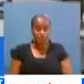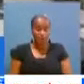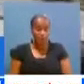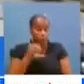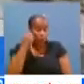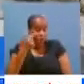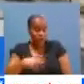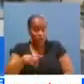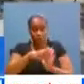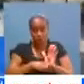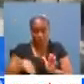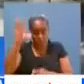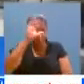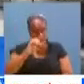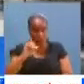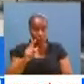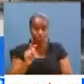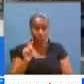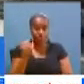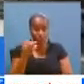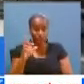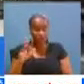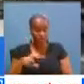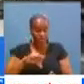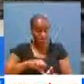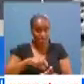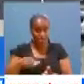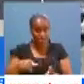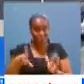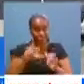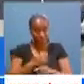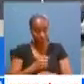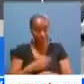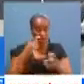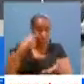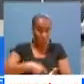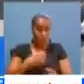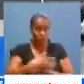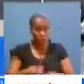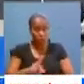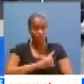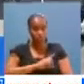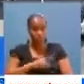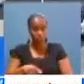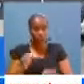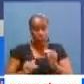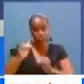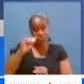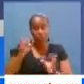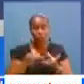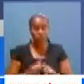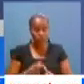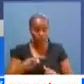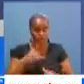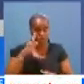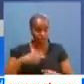Conforme consta do programa do Governo, o eixo central desta legislatura é a aposta no setor privado como motor de crescimento económico.